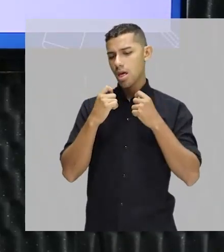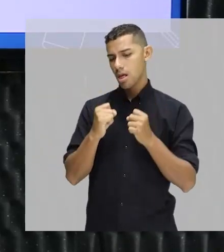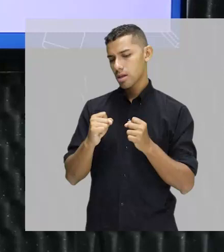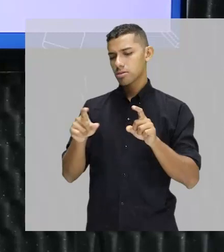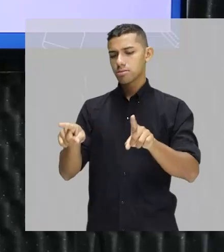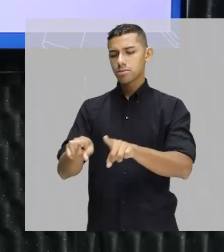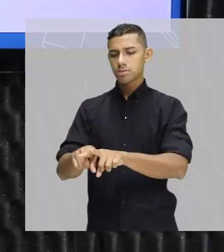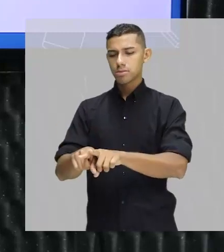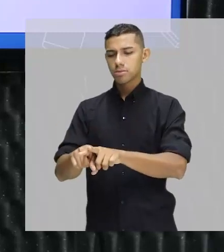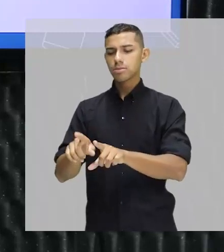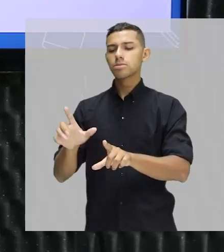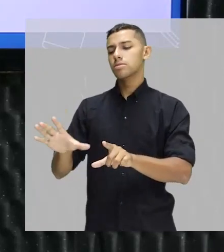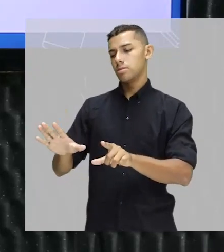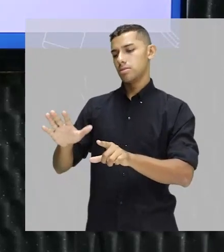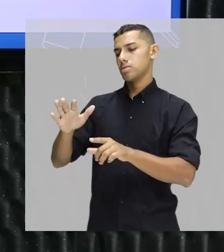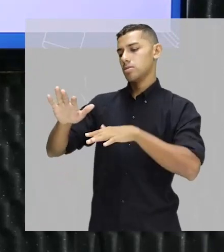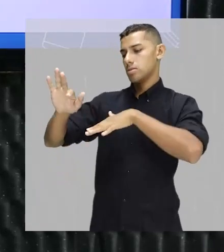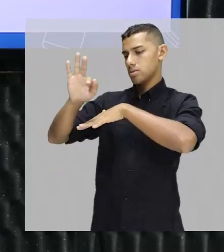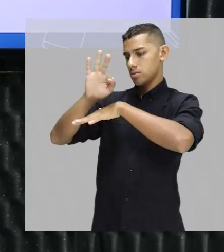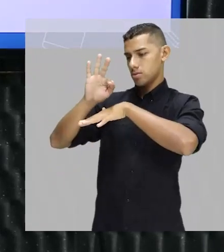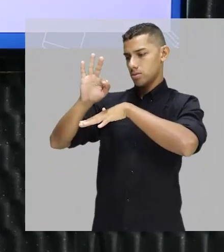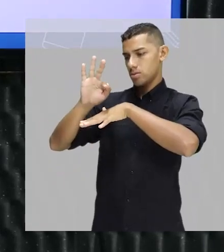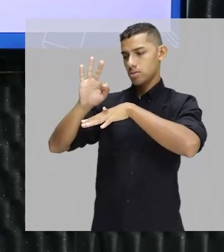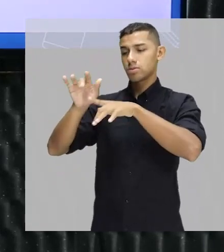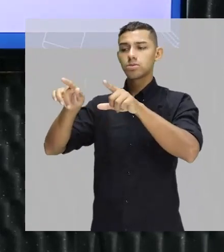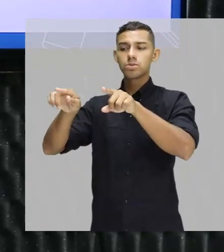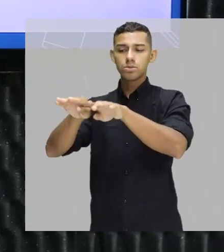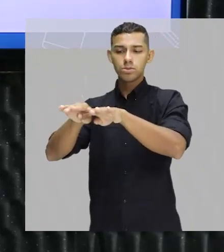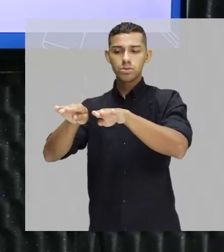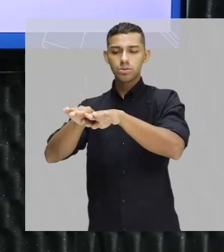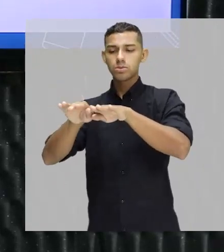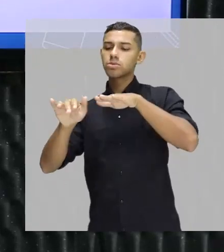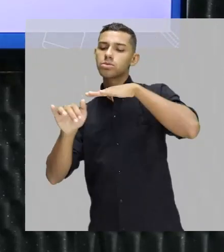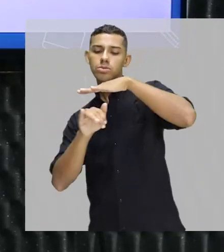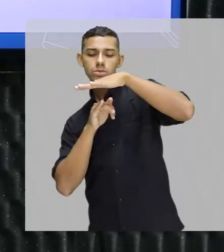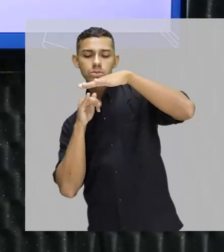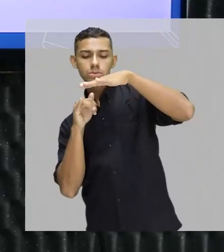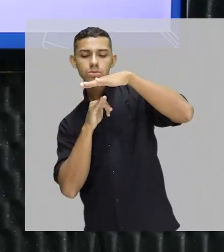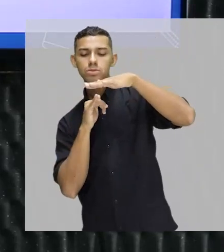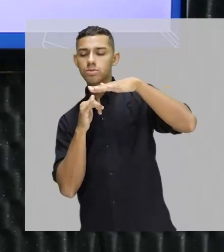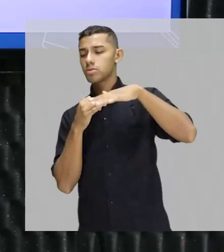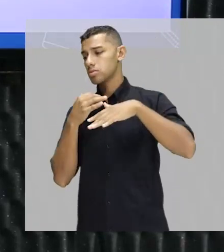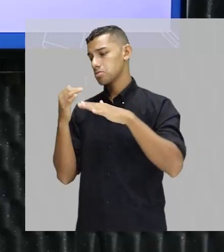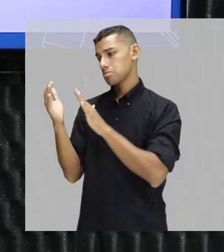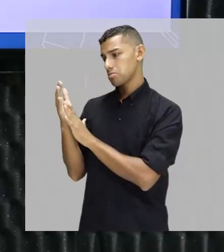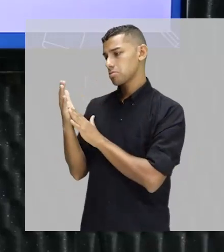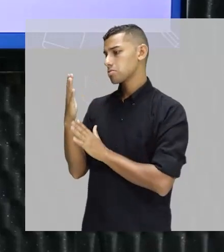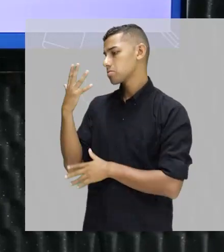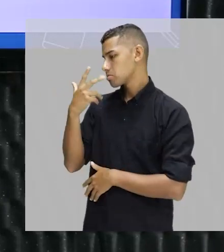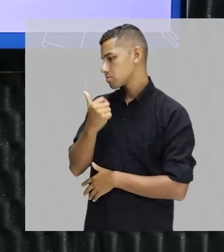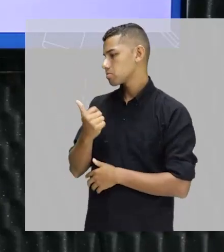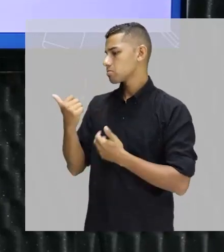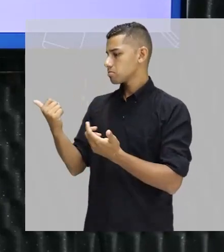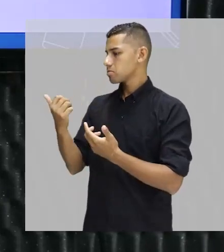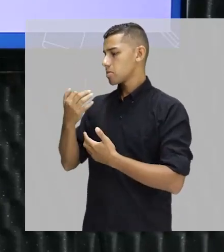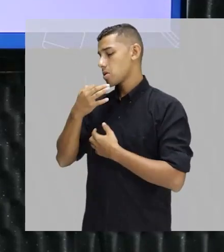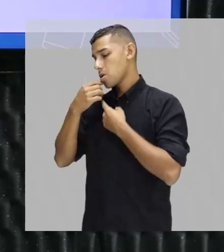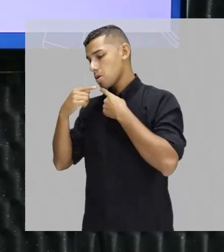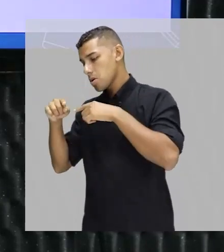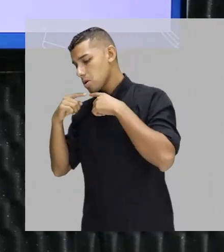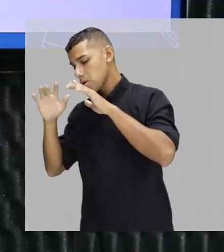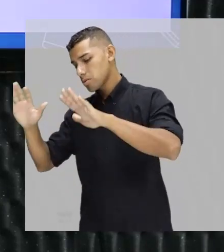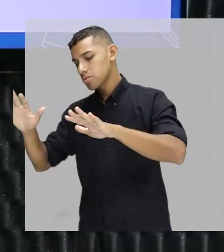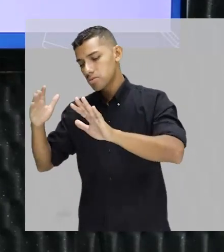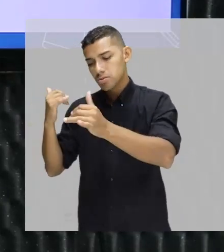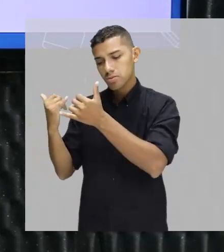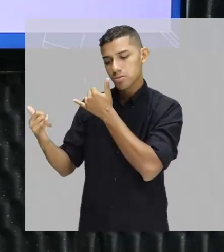também pode aparecer a linguagem informal, né? Quando eu estou ali fazendo elogio, uma crítica, acaba que a linguagem vai ser uma linguagem mais